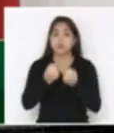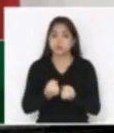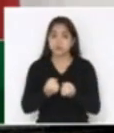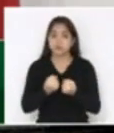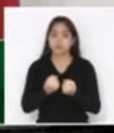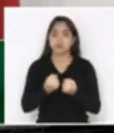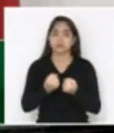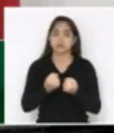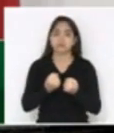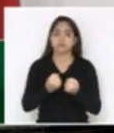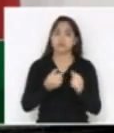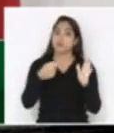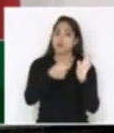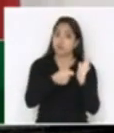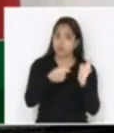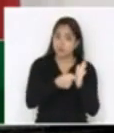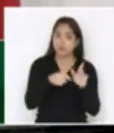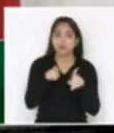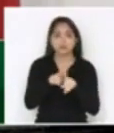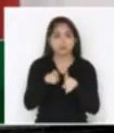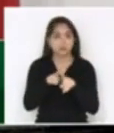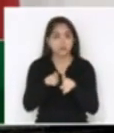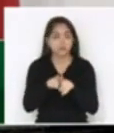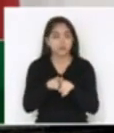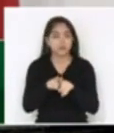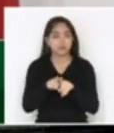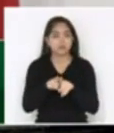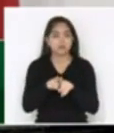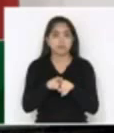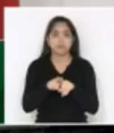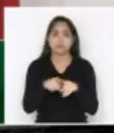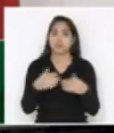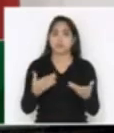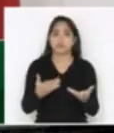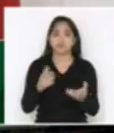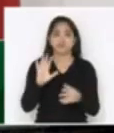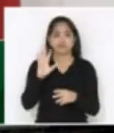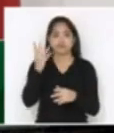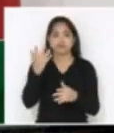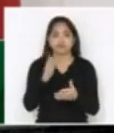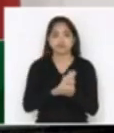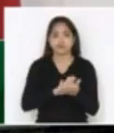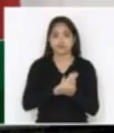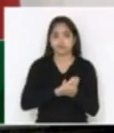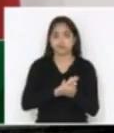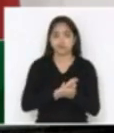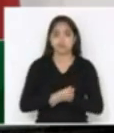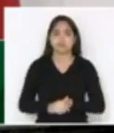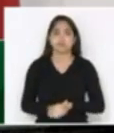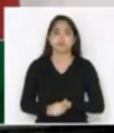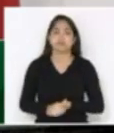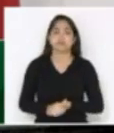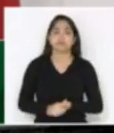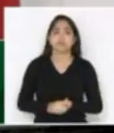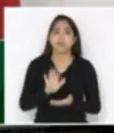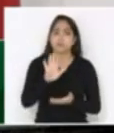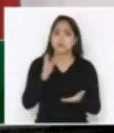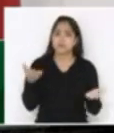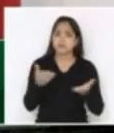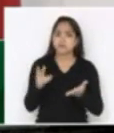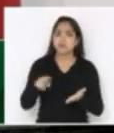dedicação e cobrança do governo, porque senão as coisas realmente não acontecem. Mas eu vim hoje a essa tribuna, presidente,